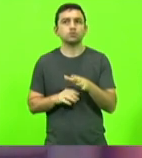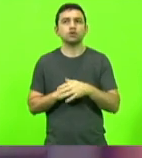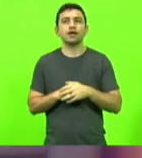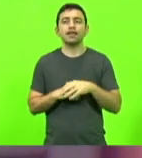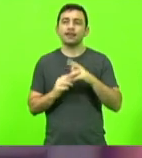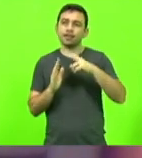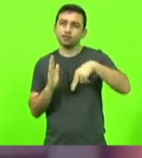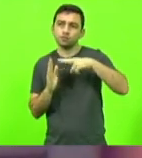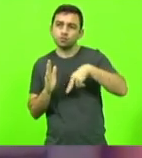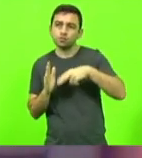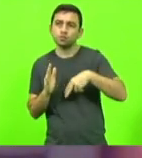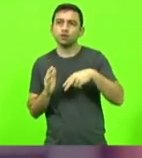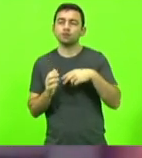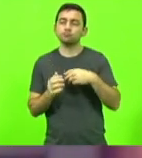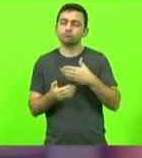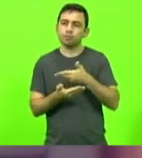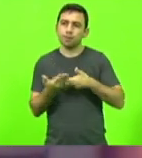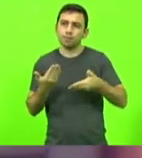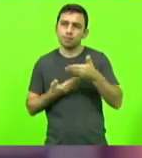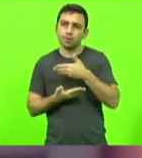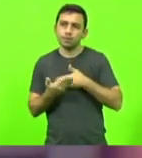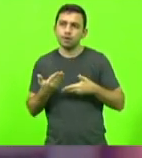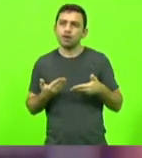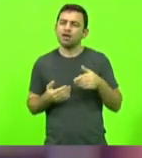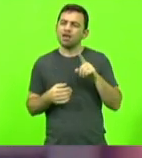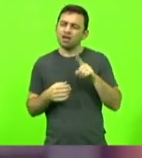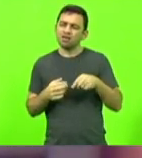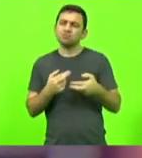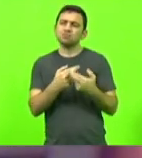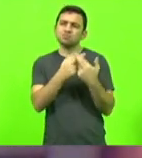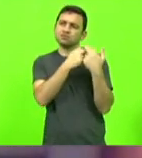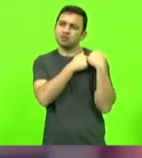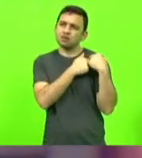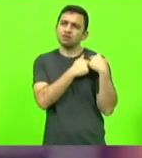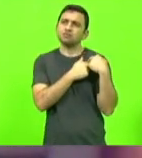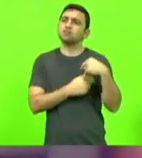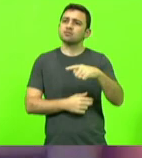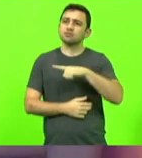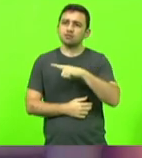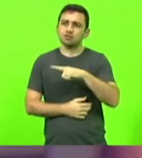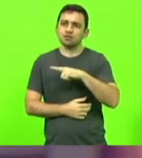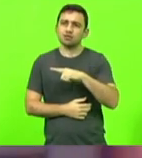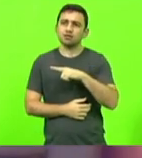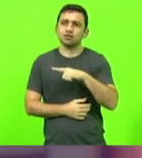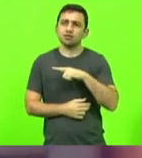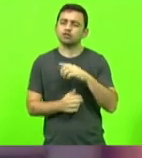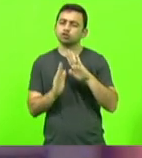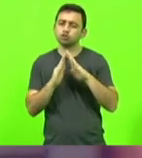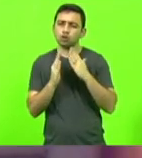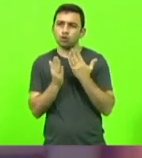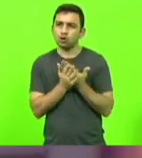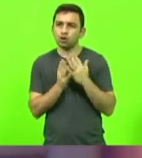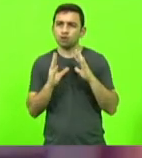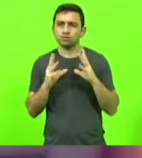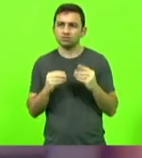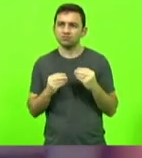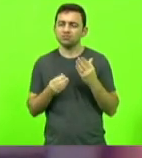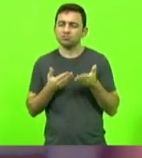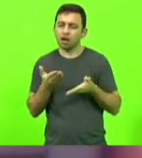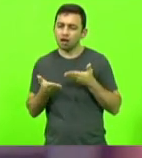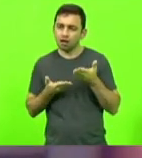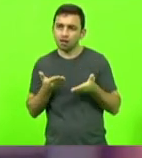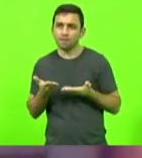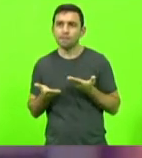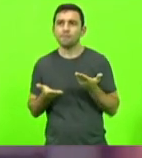e convivência, que são funções que existem nas nossas escolas e estão sendo tratadas